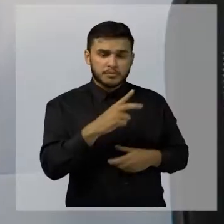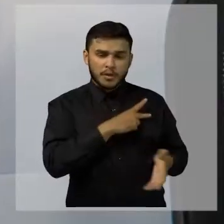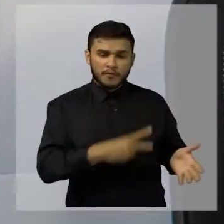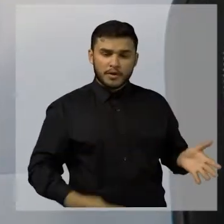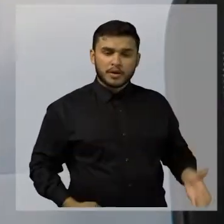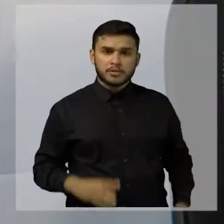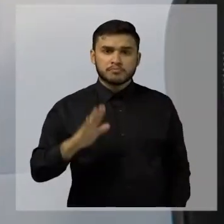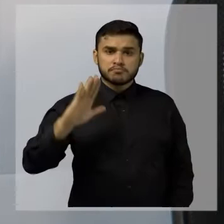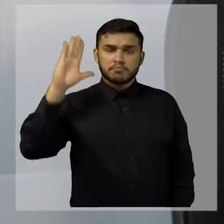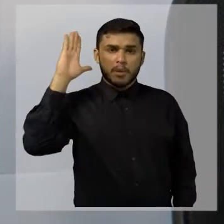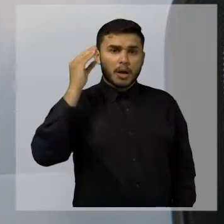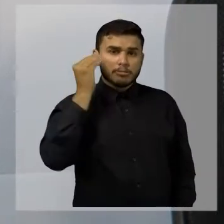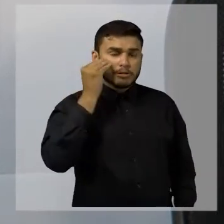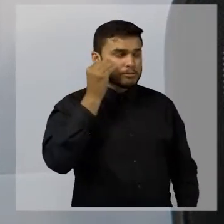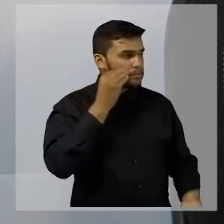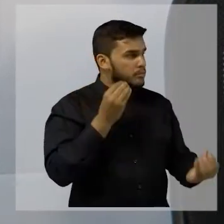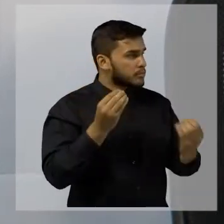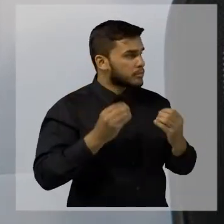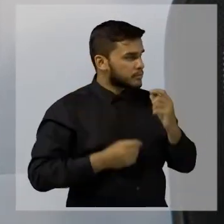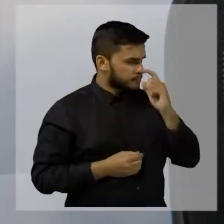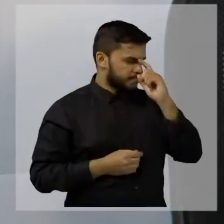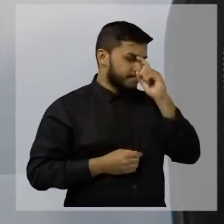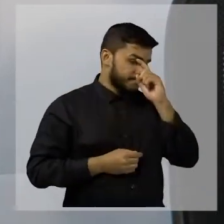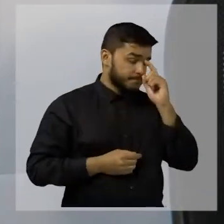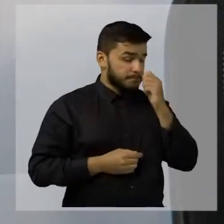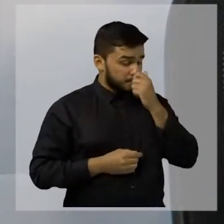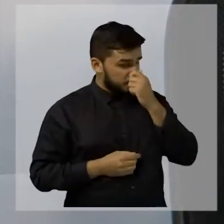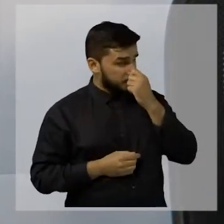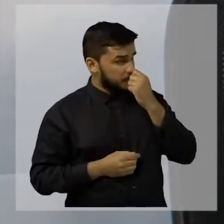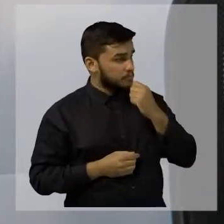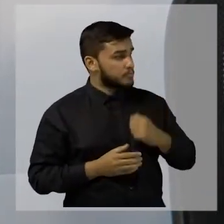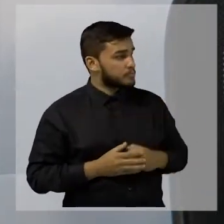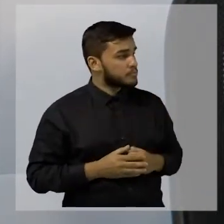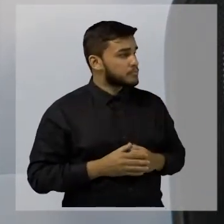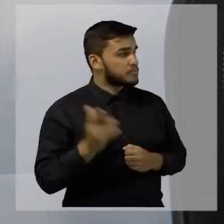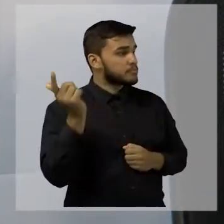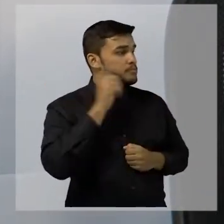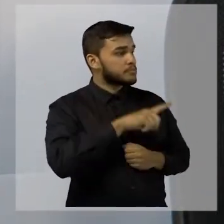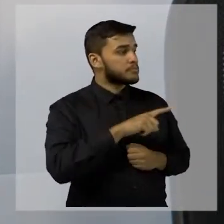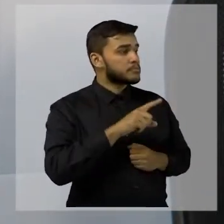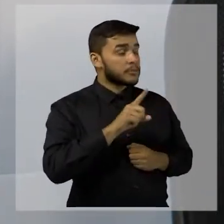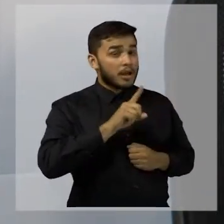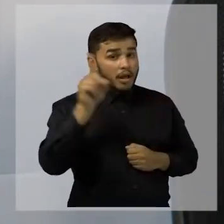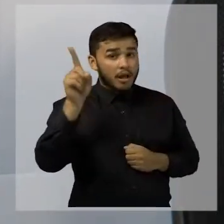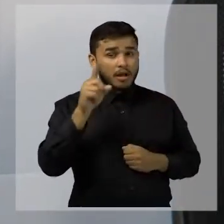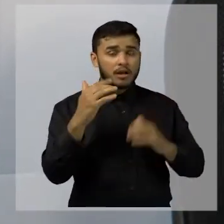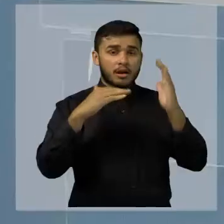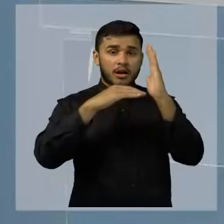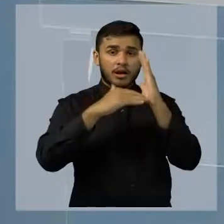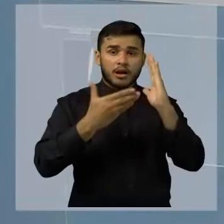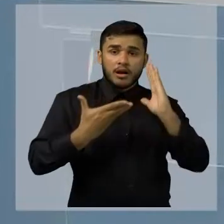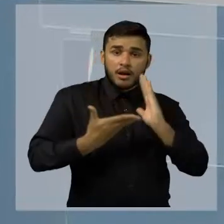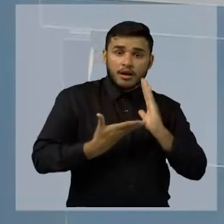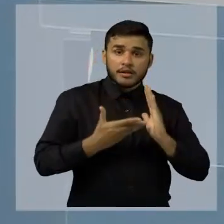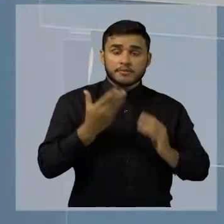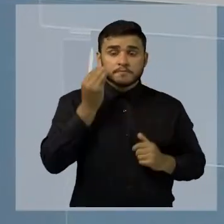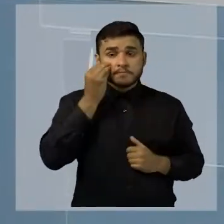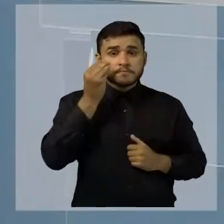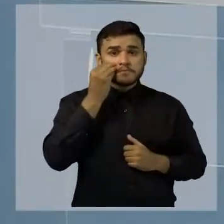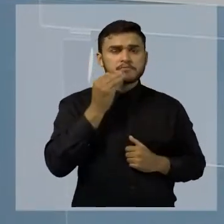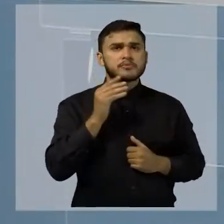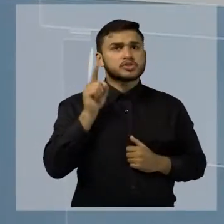de nomes já consolidados que ocuparam cadeira na Câmara Federal, e essa eleição ela pode ter esse